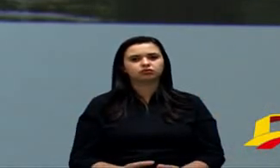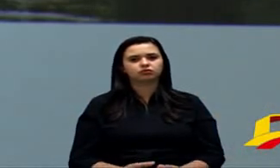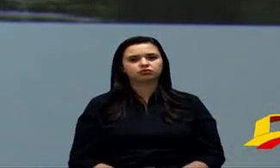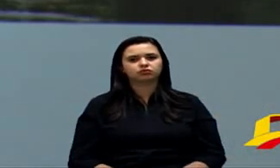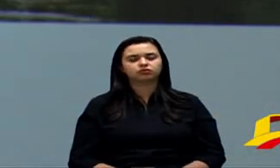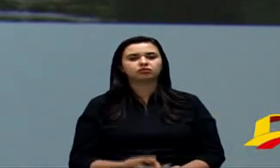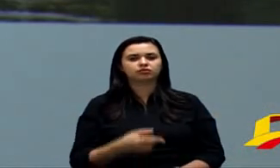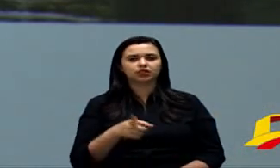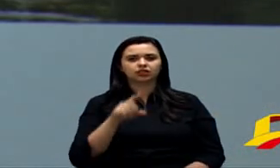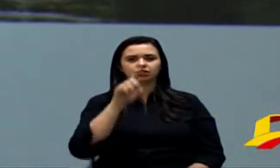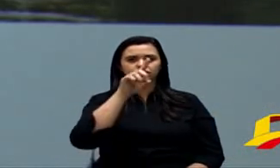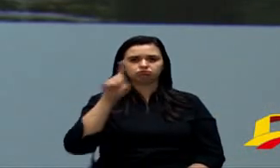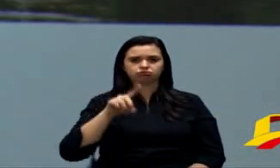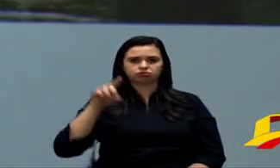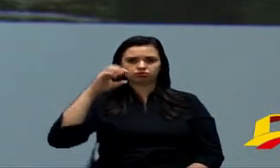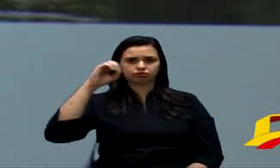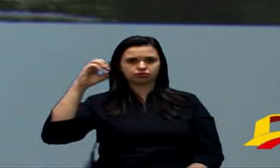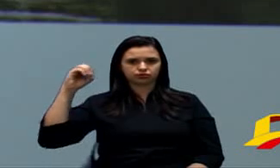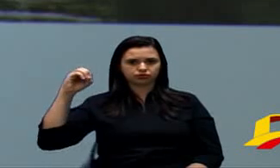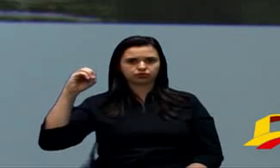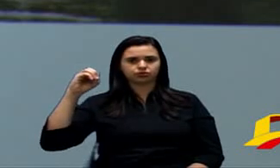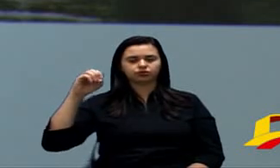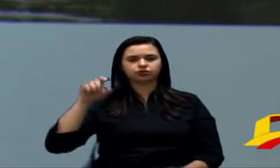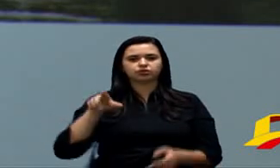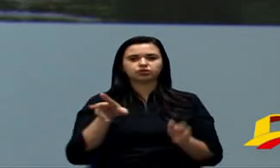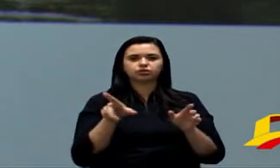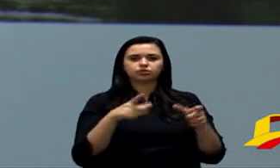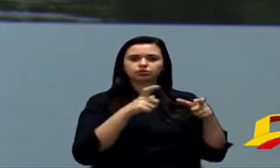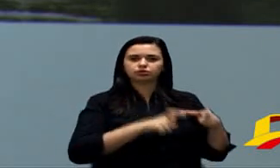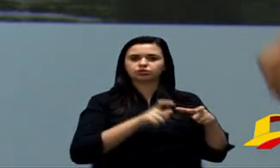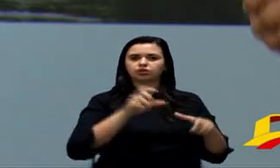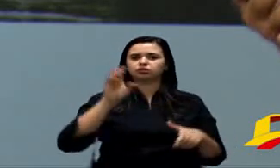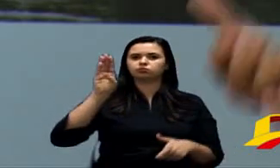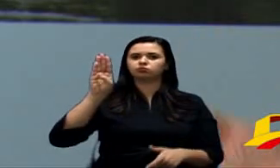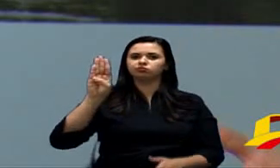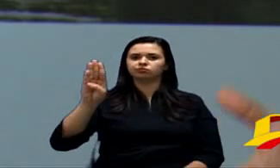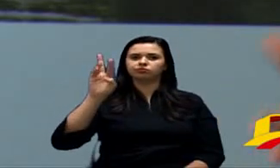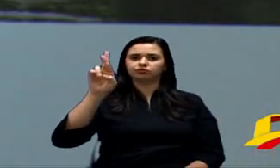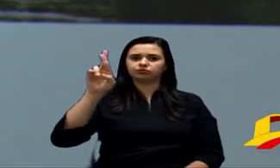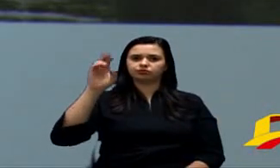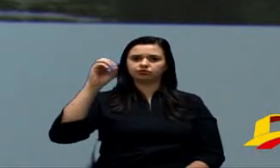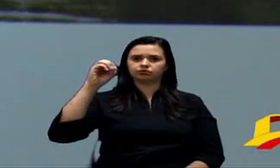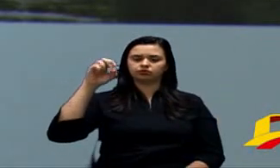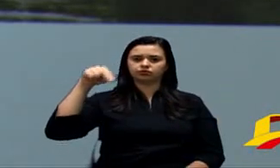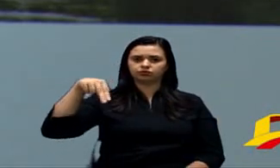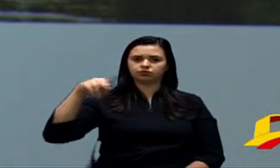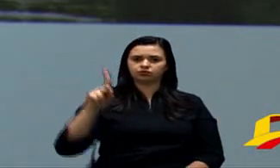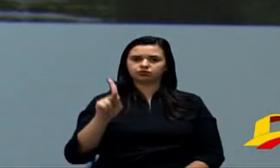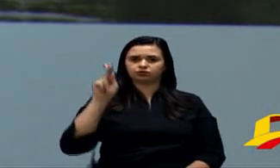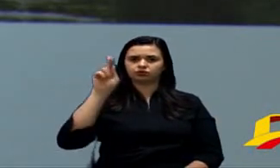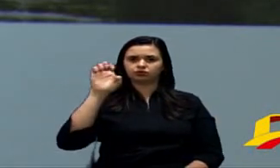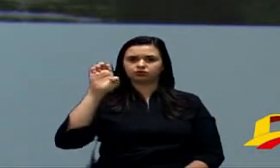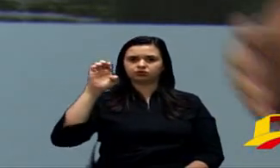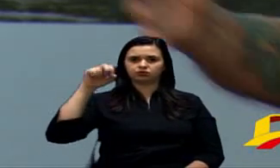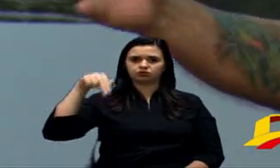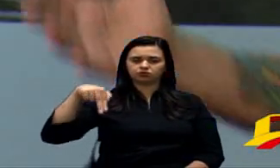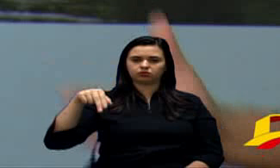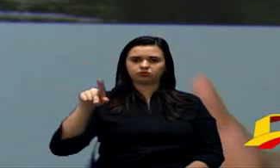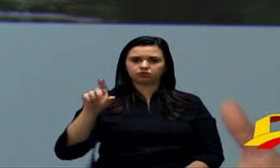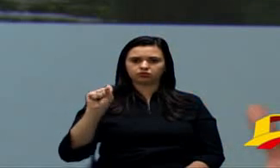Recentemente, o zoológico do Bronx, que aprisionou um nativo africano